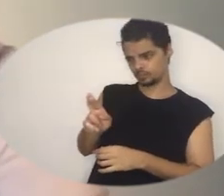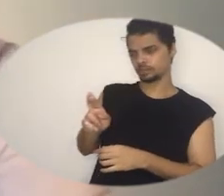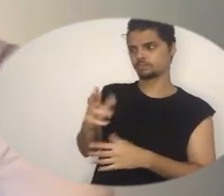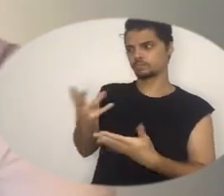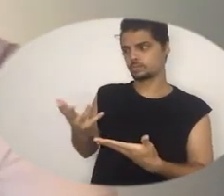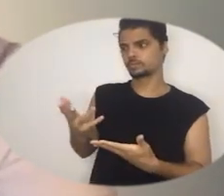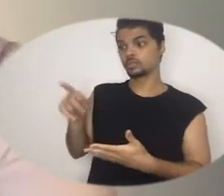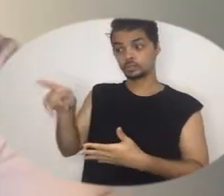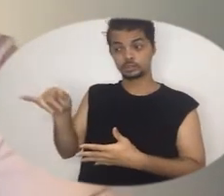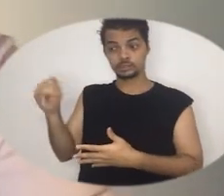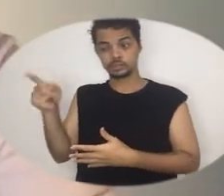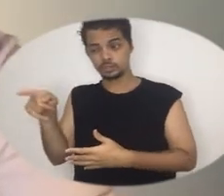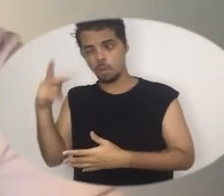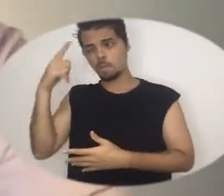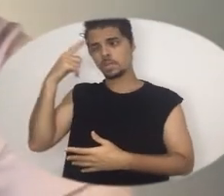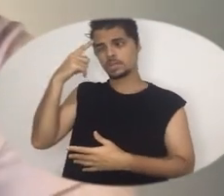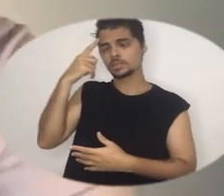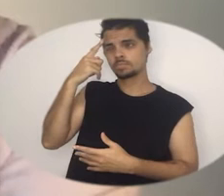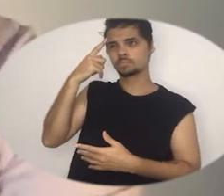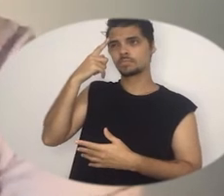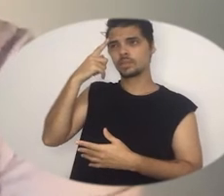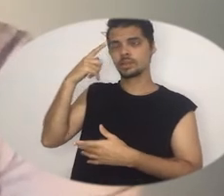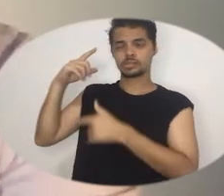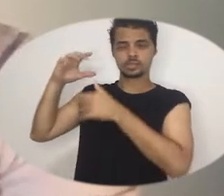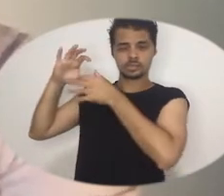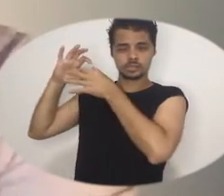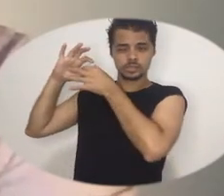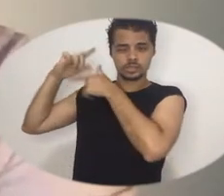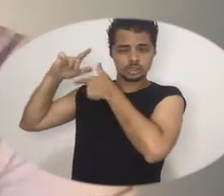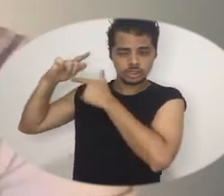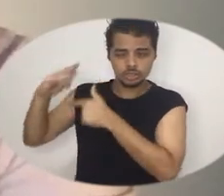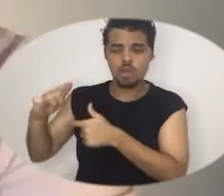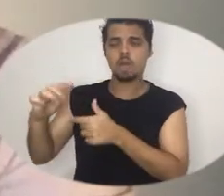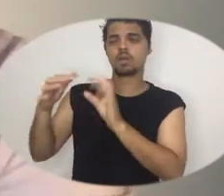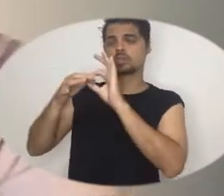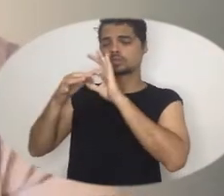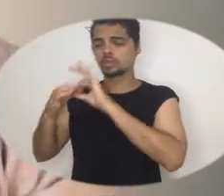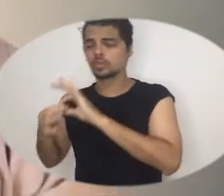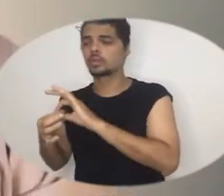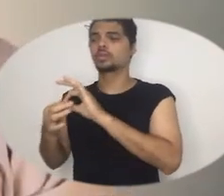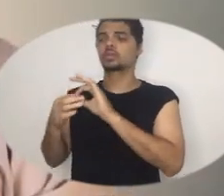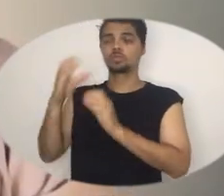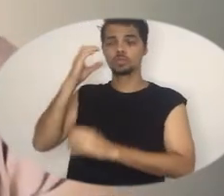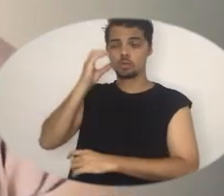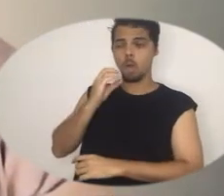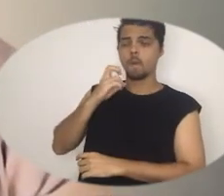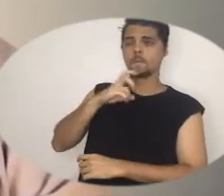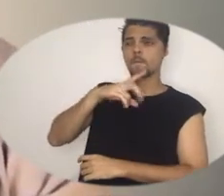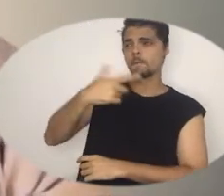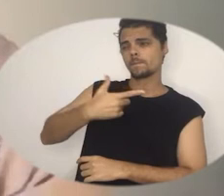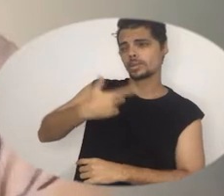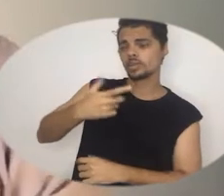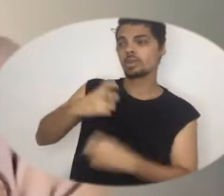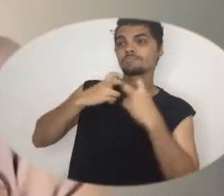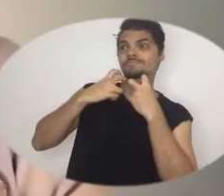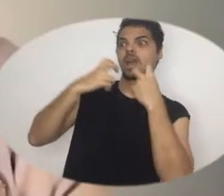e ela se fez quase que imediatamente como se fosse algo absolutamente inevitável e que todos queriam